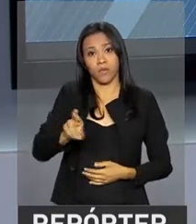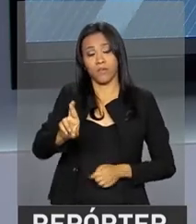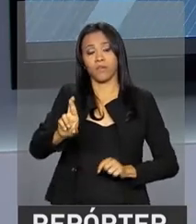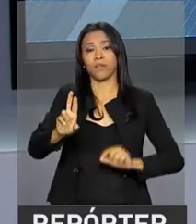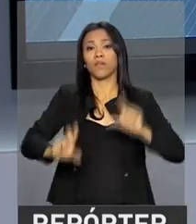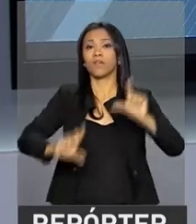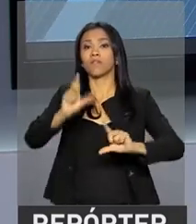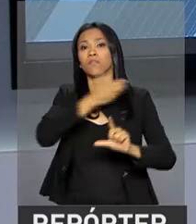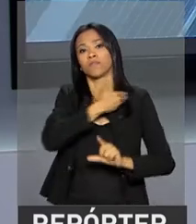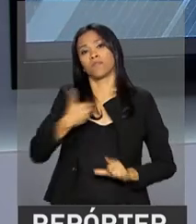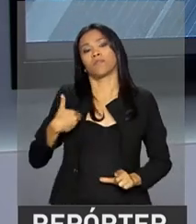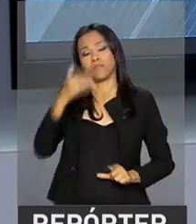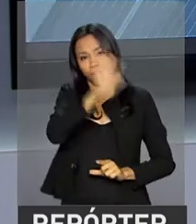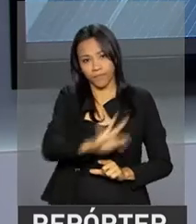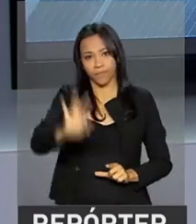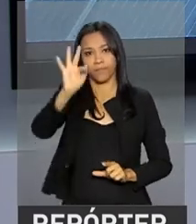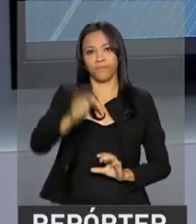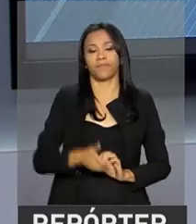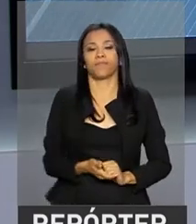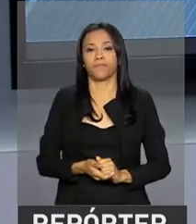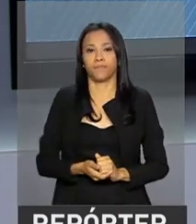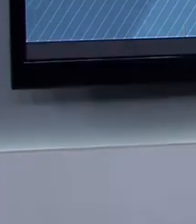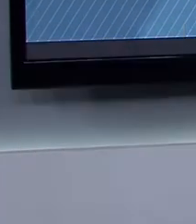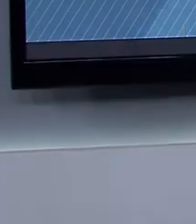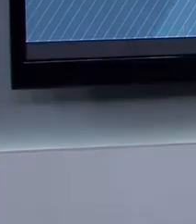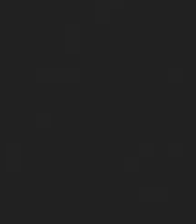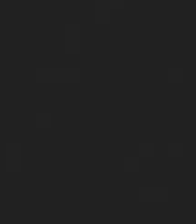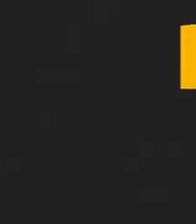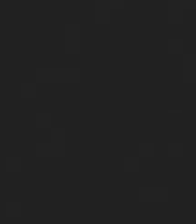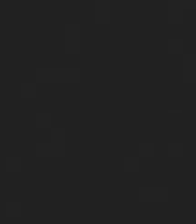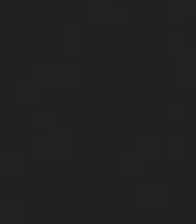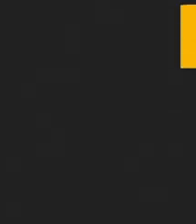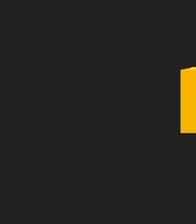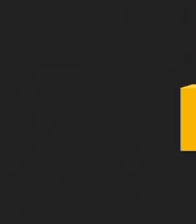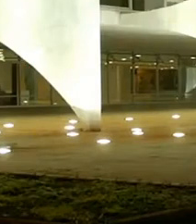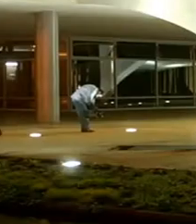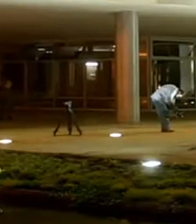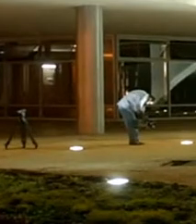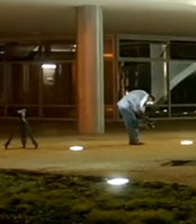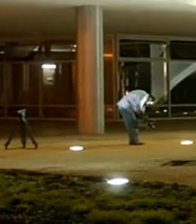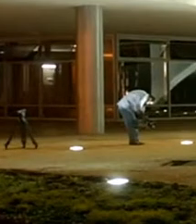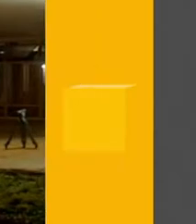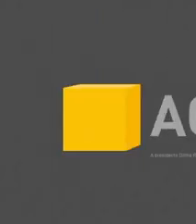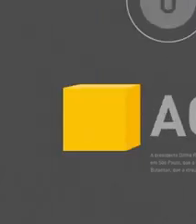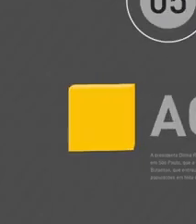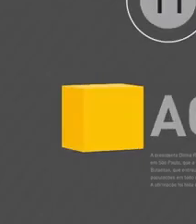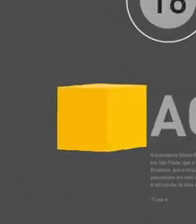aqui na NBR, a TV do Governo Federal.